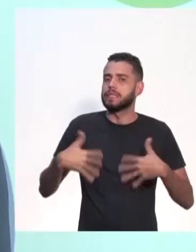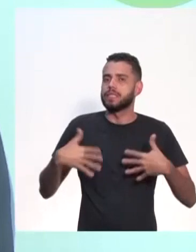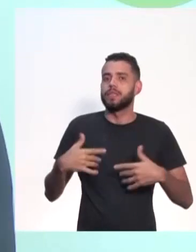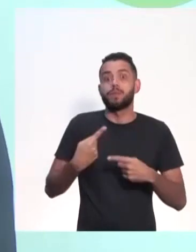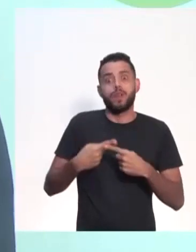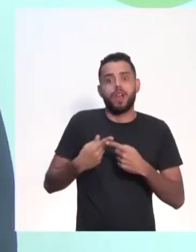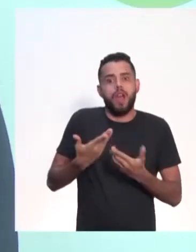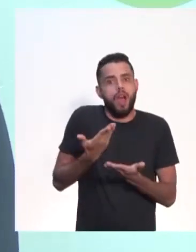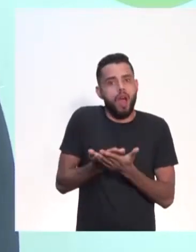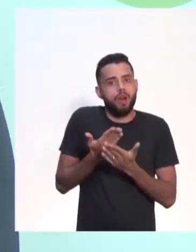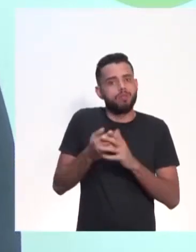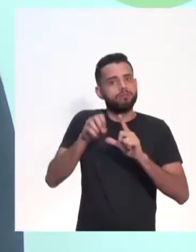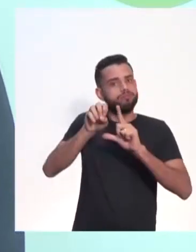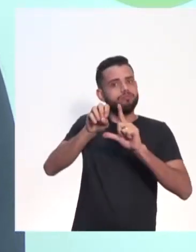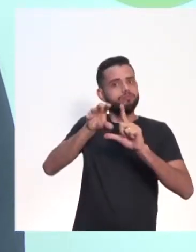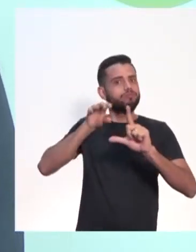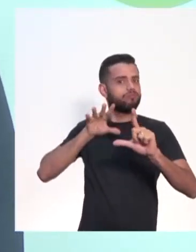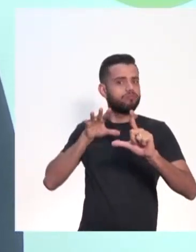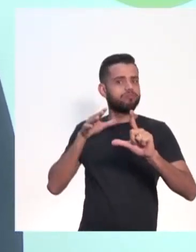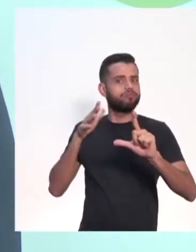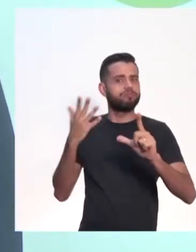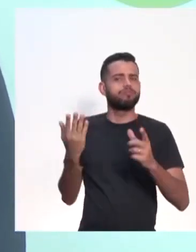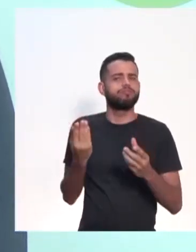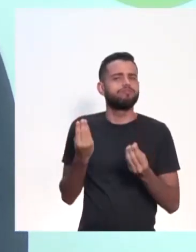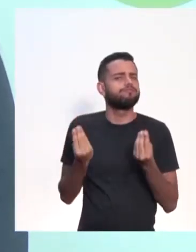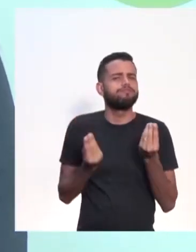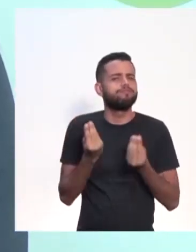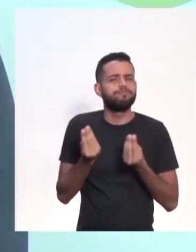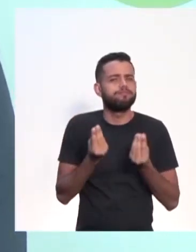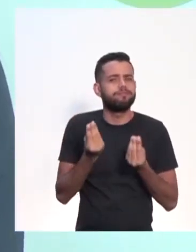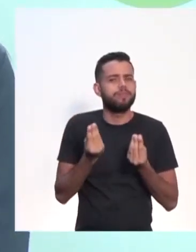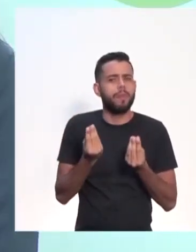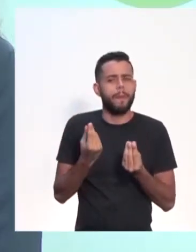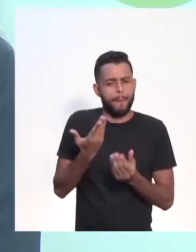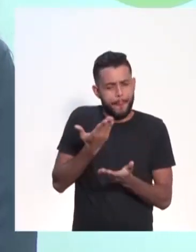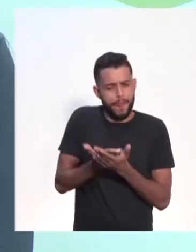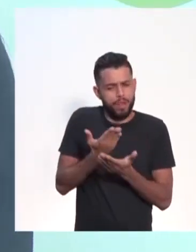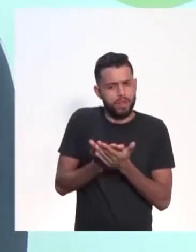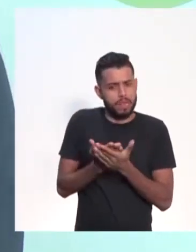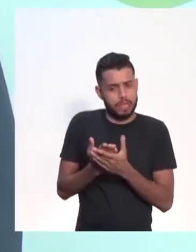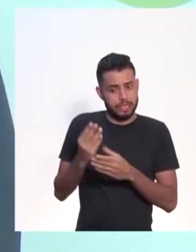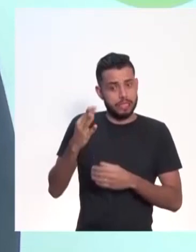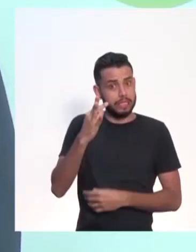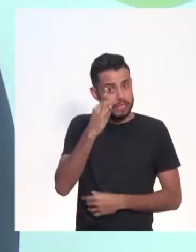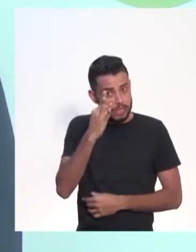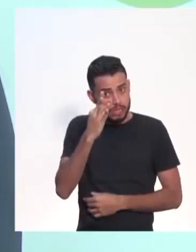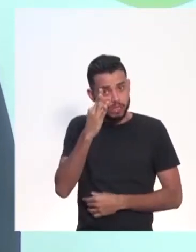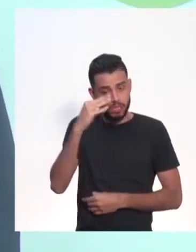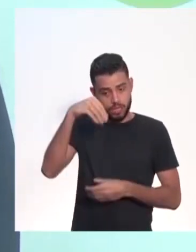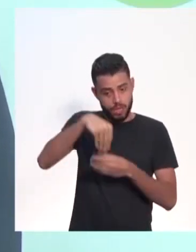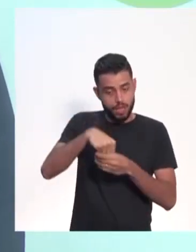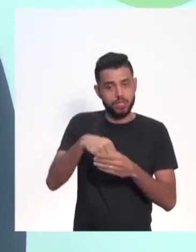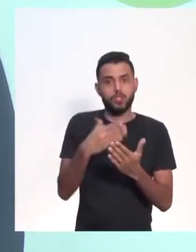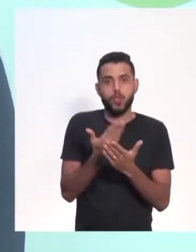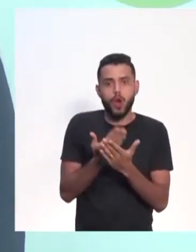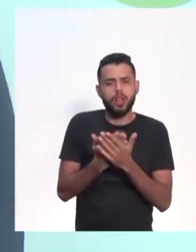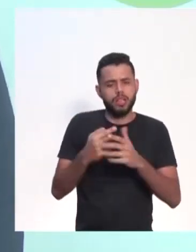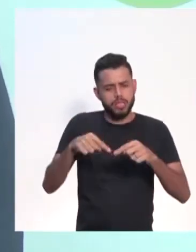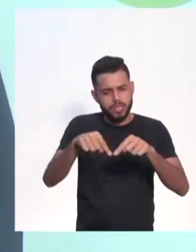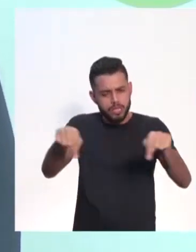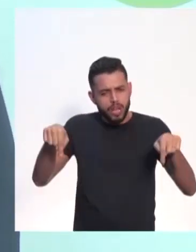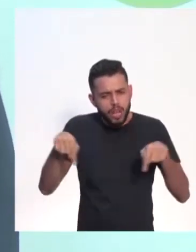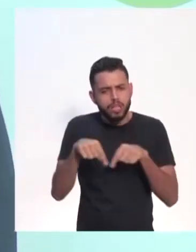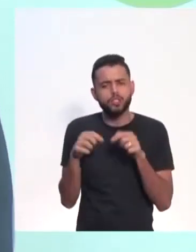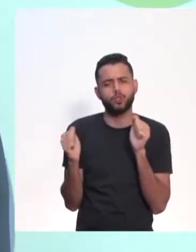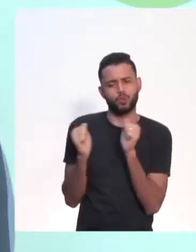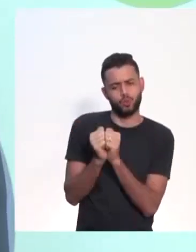distância. Então, será que o estudo que eu fazia na escola, na sala de aula com os meus amigos, será que é da